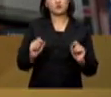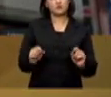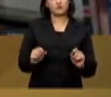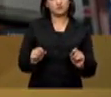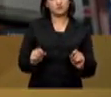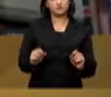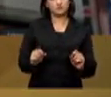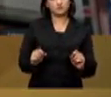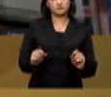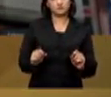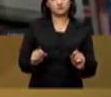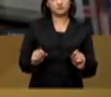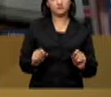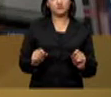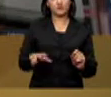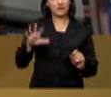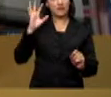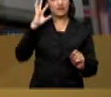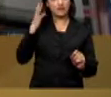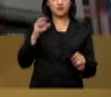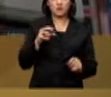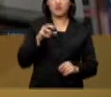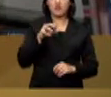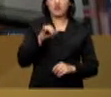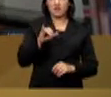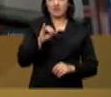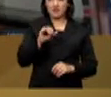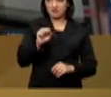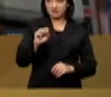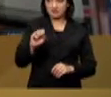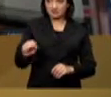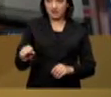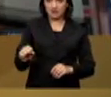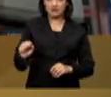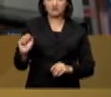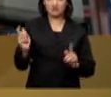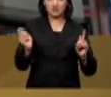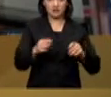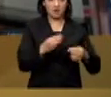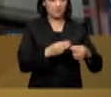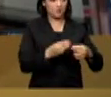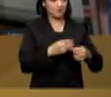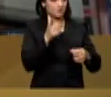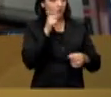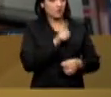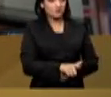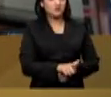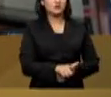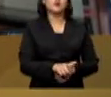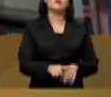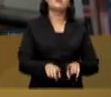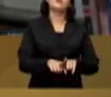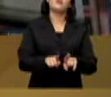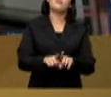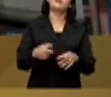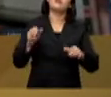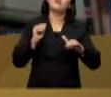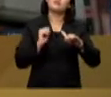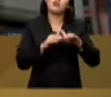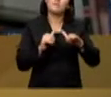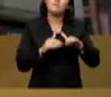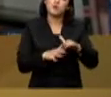do ISS com ganho de causa para o município, inclusive conversão em renda de depósitos